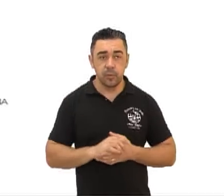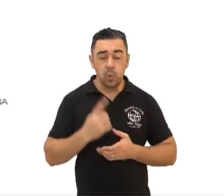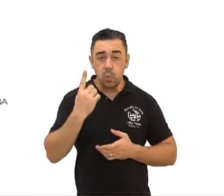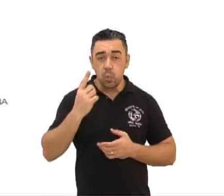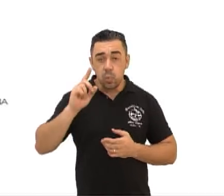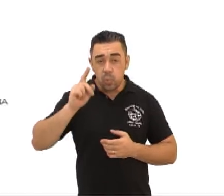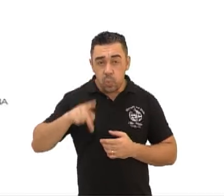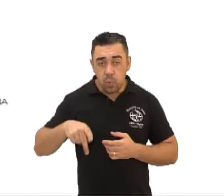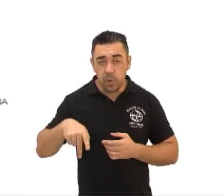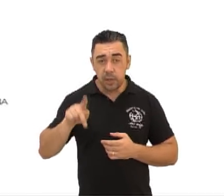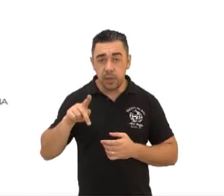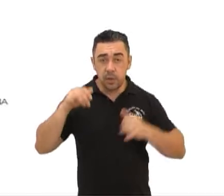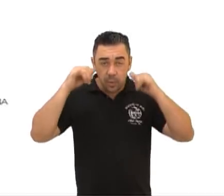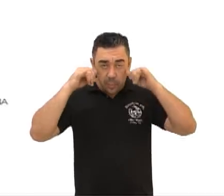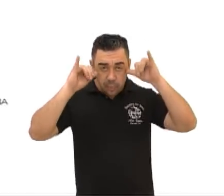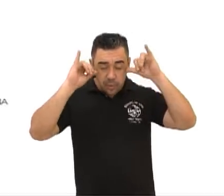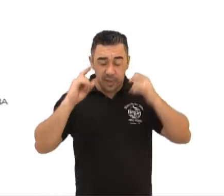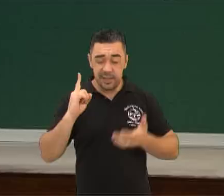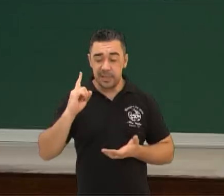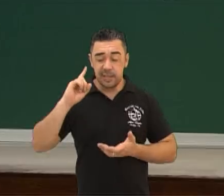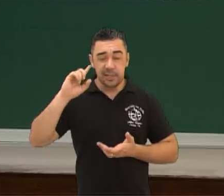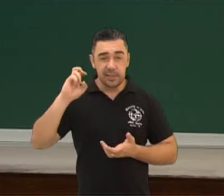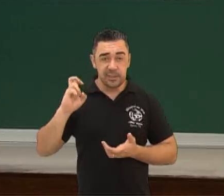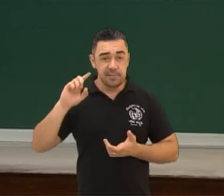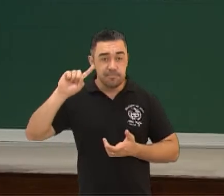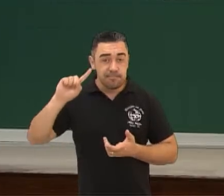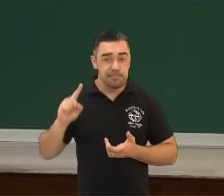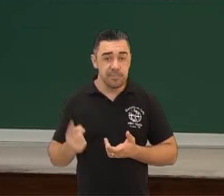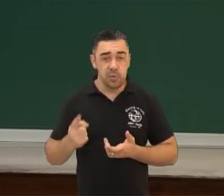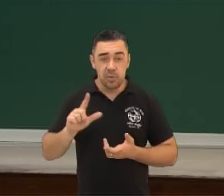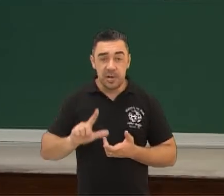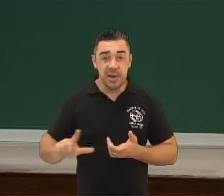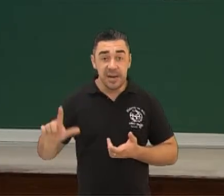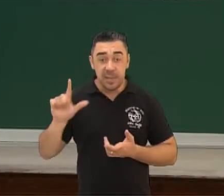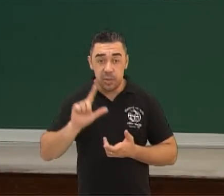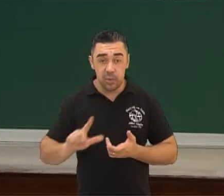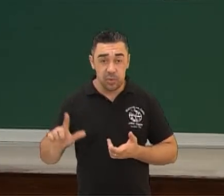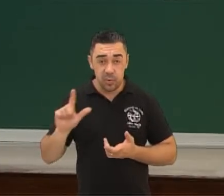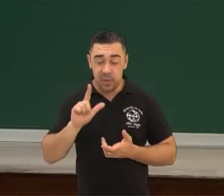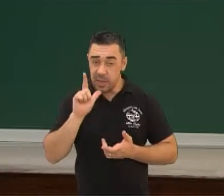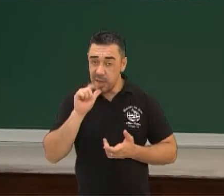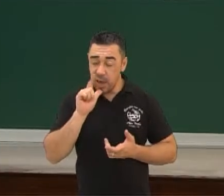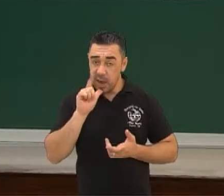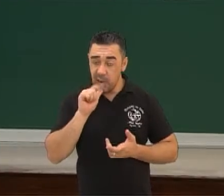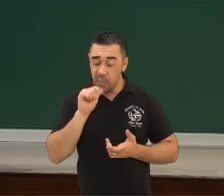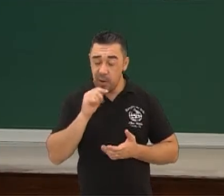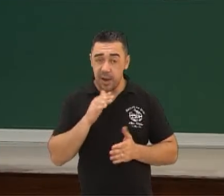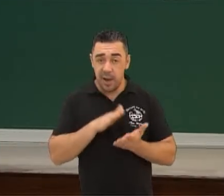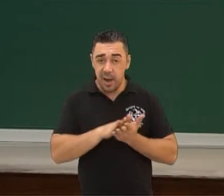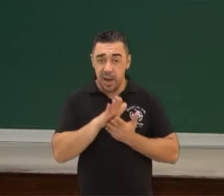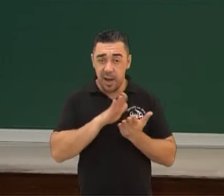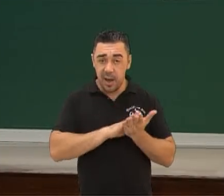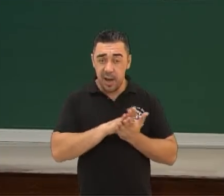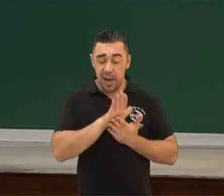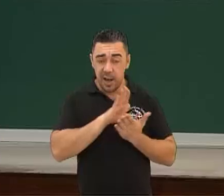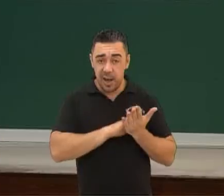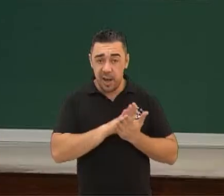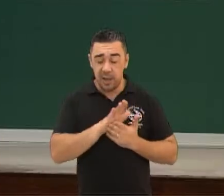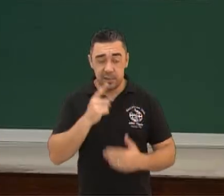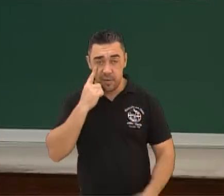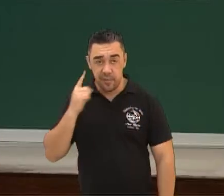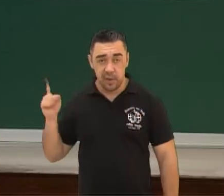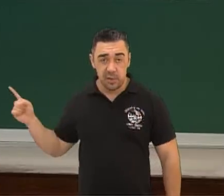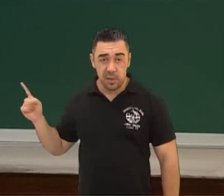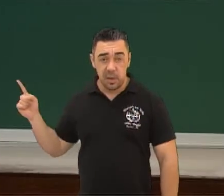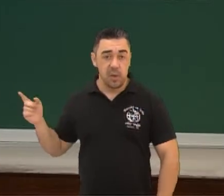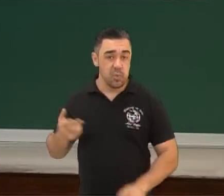de carne bovina, 15.400 litros de água. Então, esse gráfico aqui, ele mostra para a gente, né, o